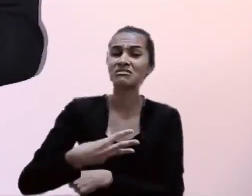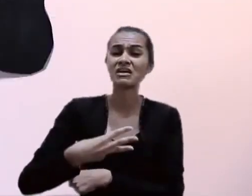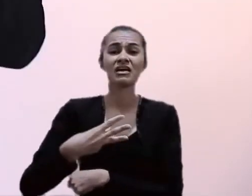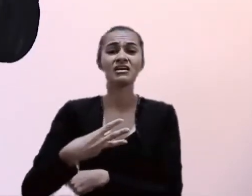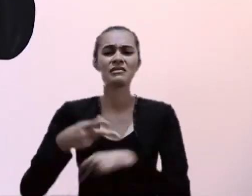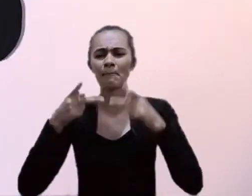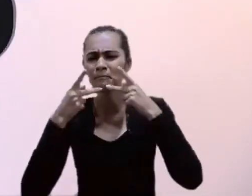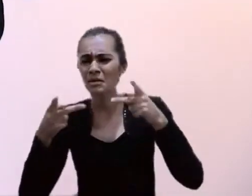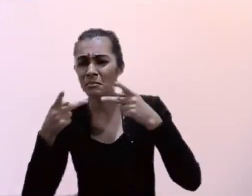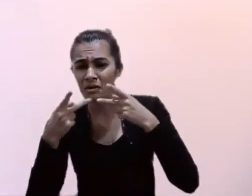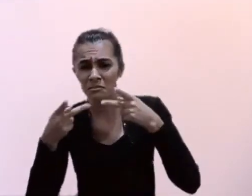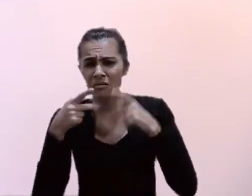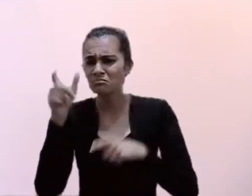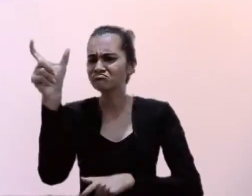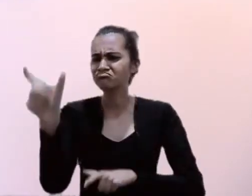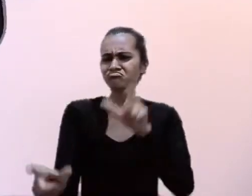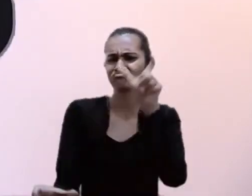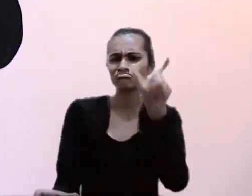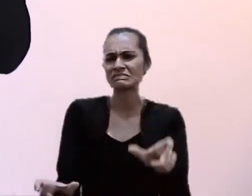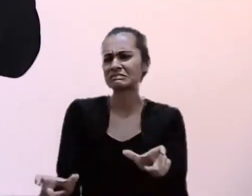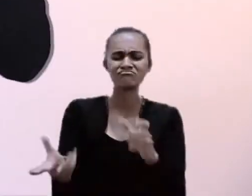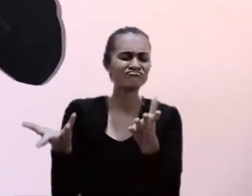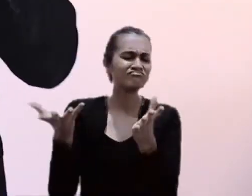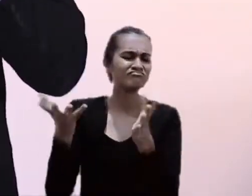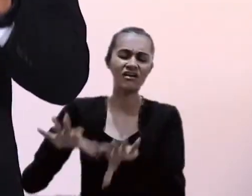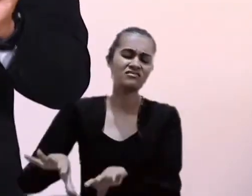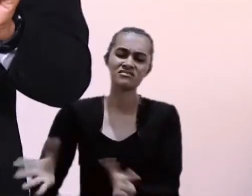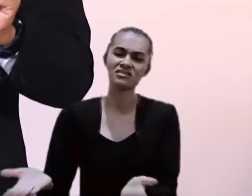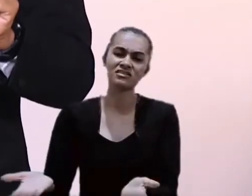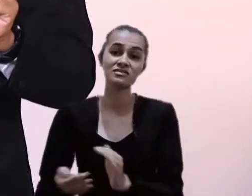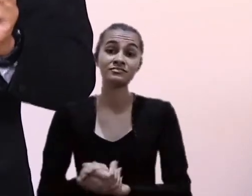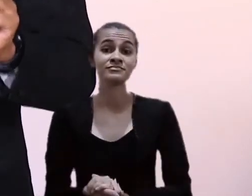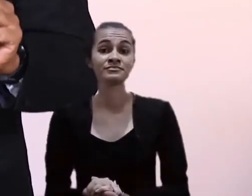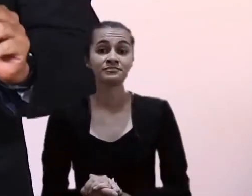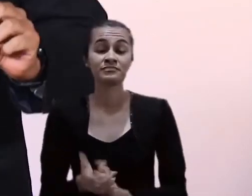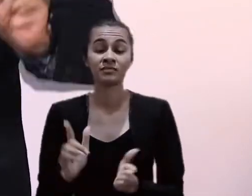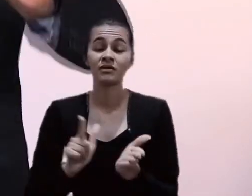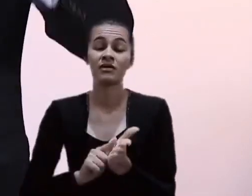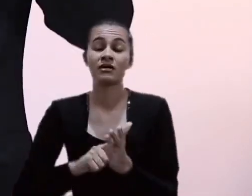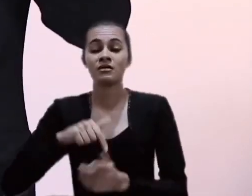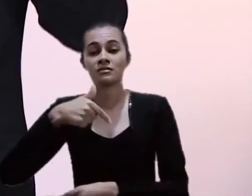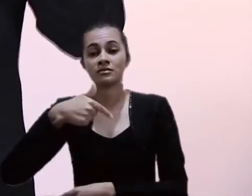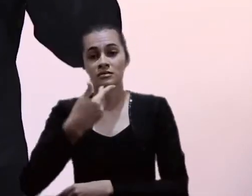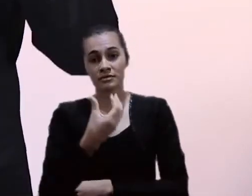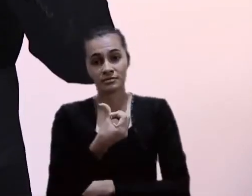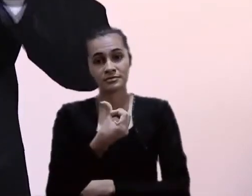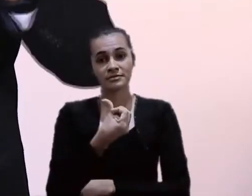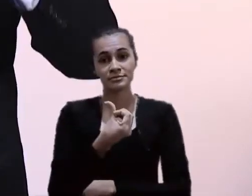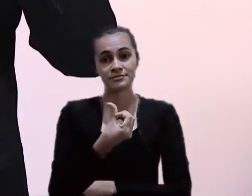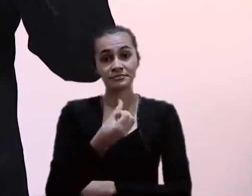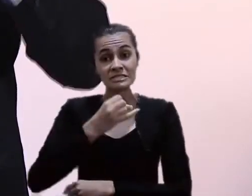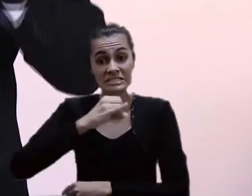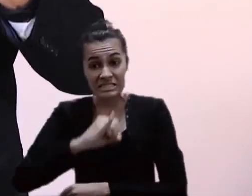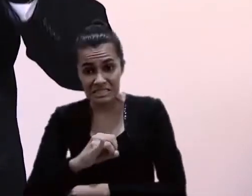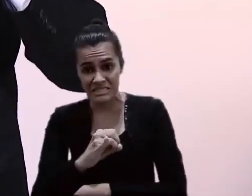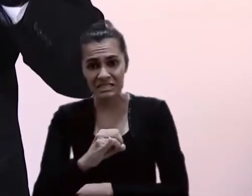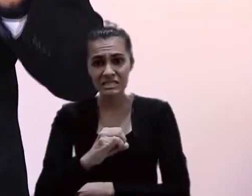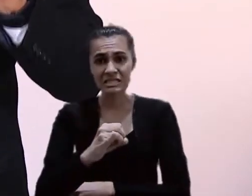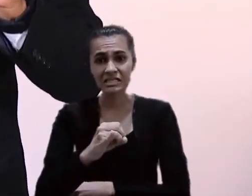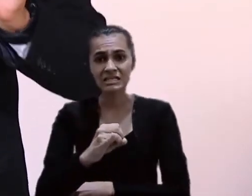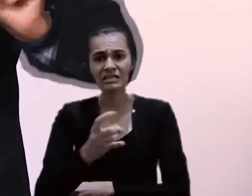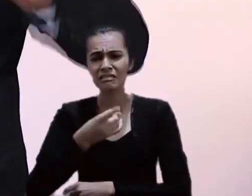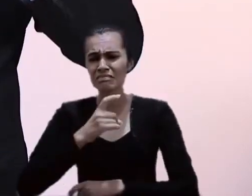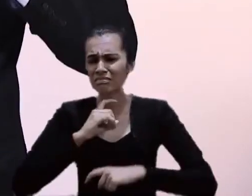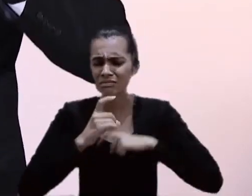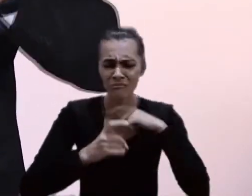pessoas aceitam. É lindo o que diz o livro Serviço Cristão na página 76. Se fracassardes